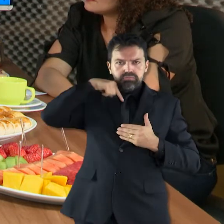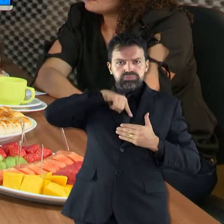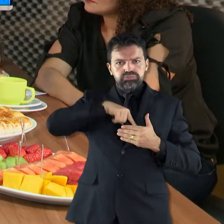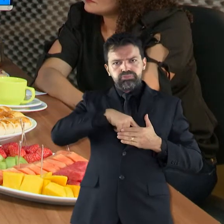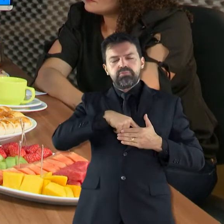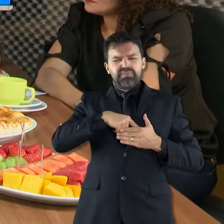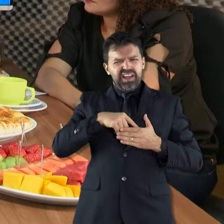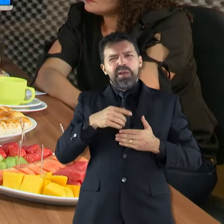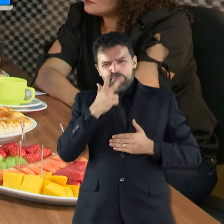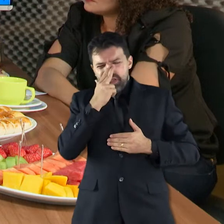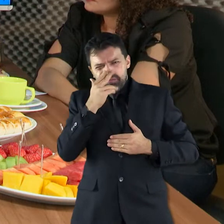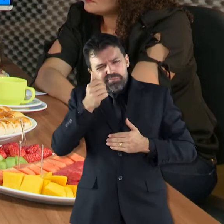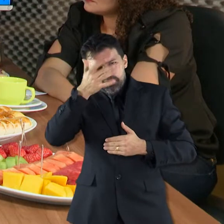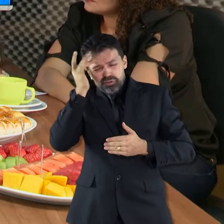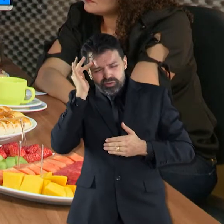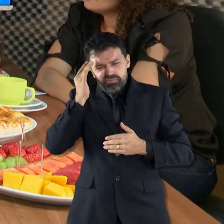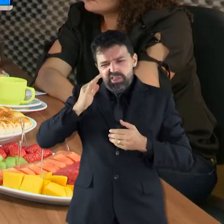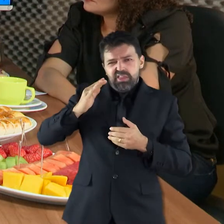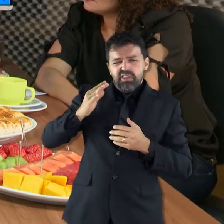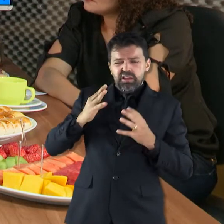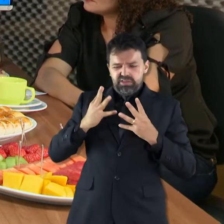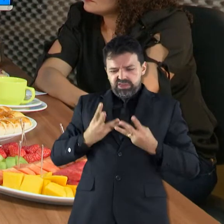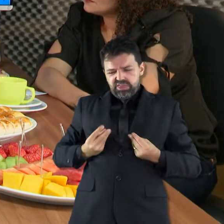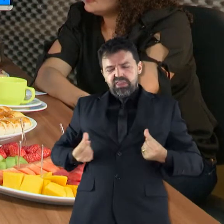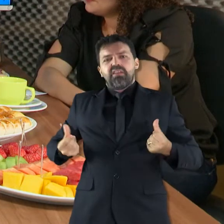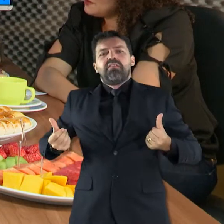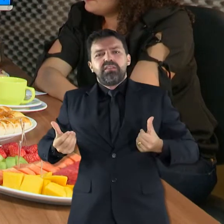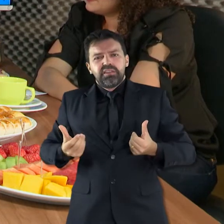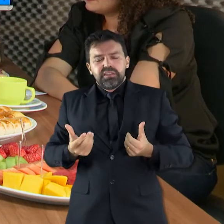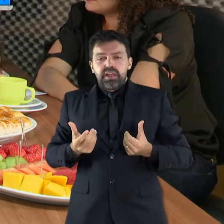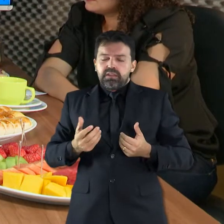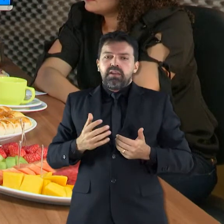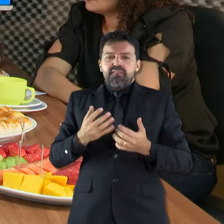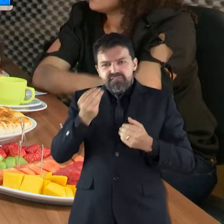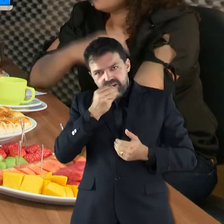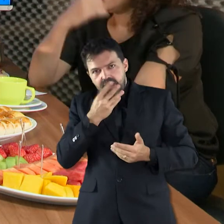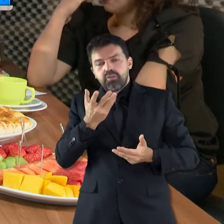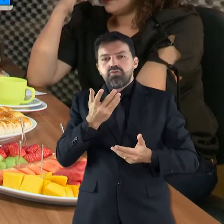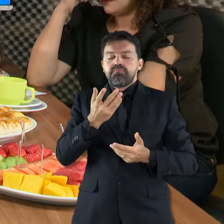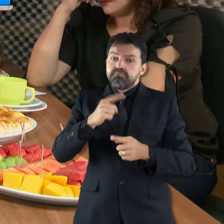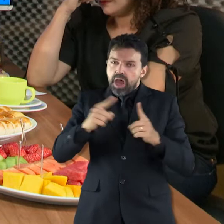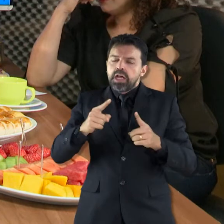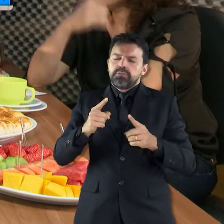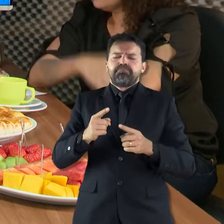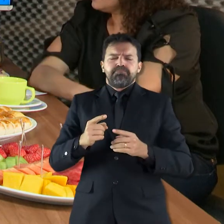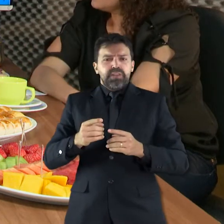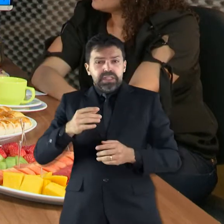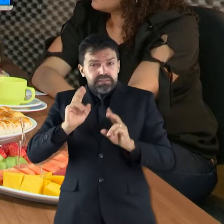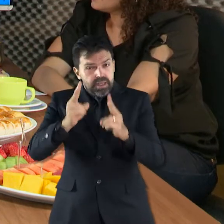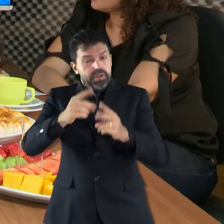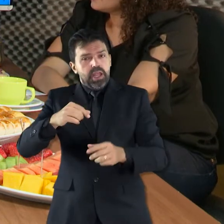para baixo. Todos os sentidos. Mas aí cai e levanta, né? Depois recupera. Sempre mantive a cabeça boa e o coração com fé,